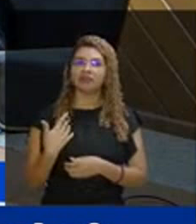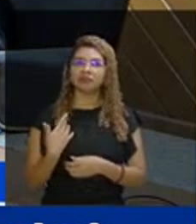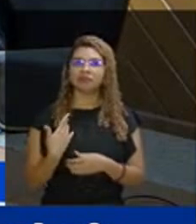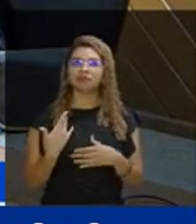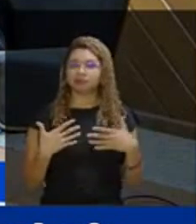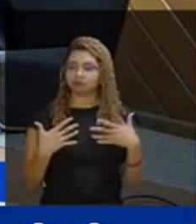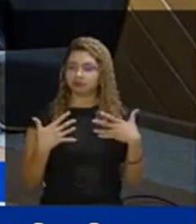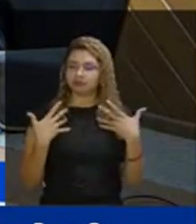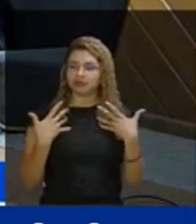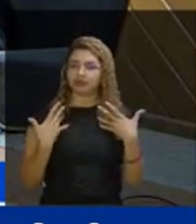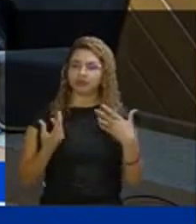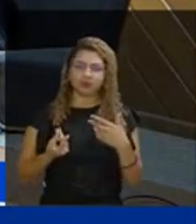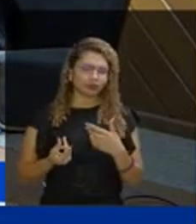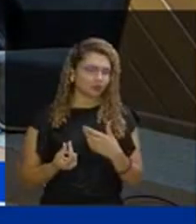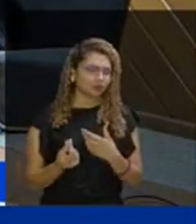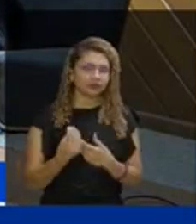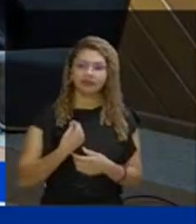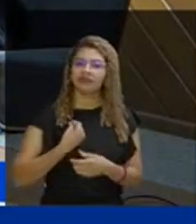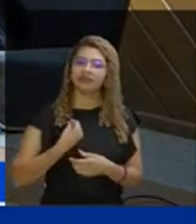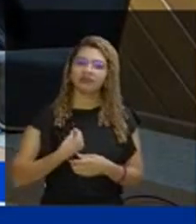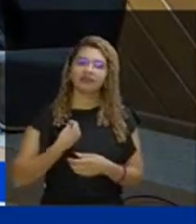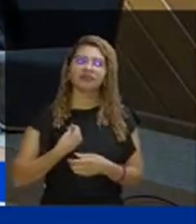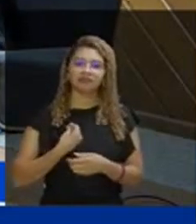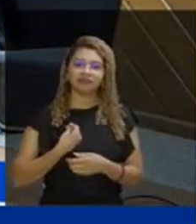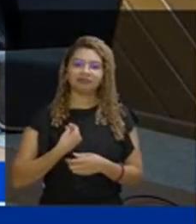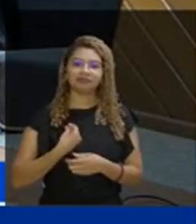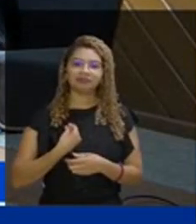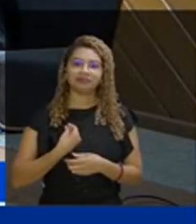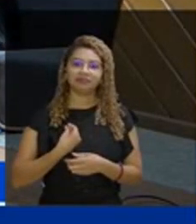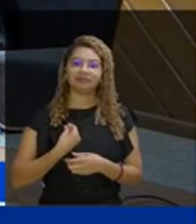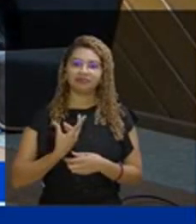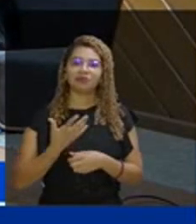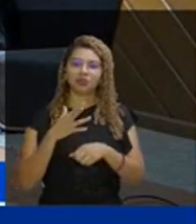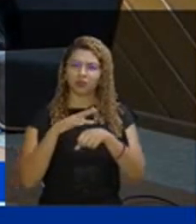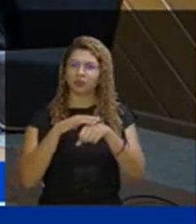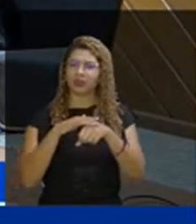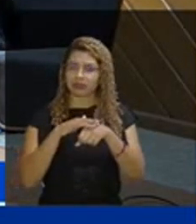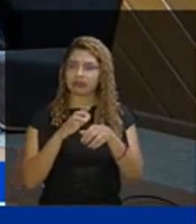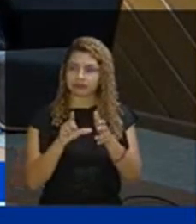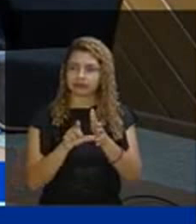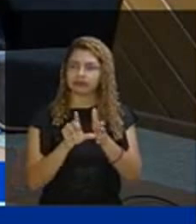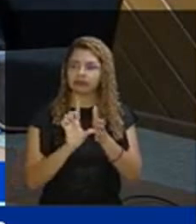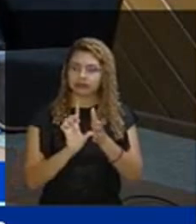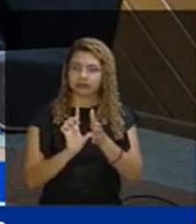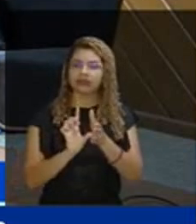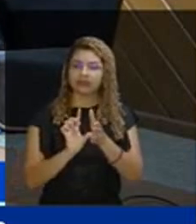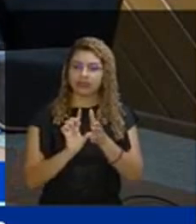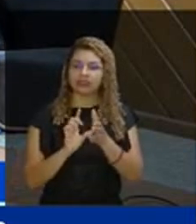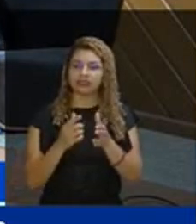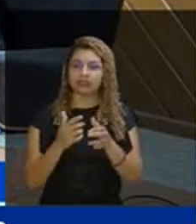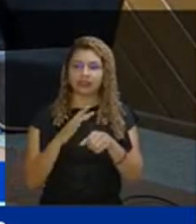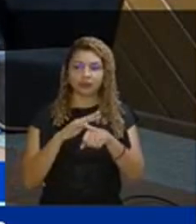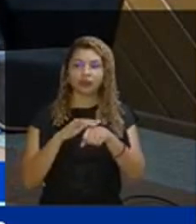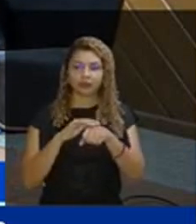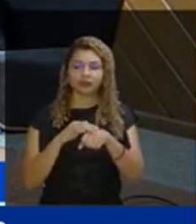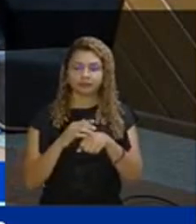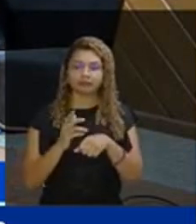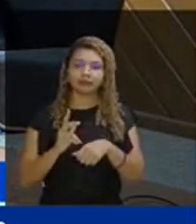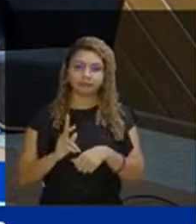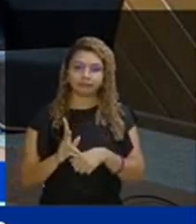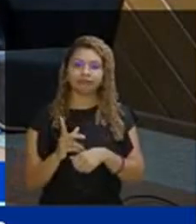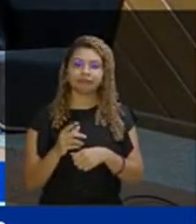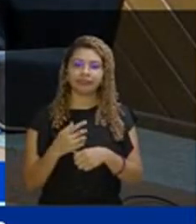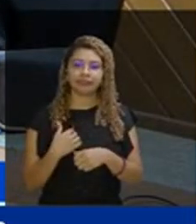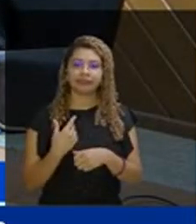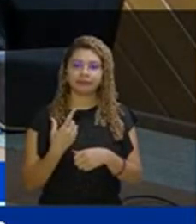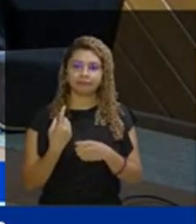de muitos anos de vida, sabendo que a doença que ainda enfrenta, que sabemos